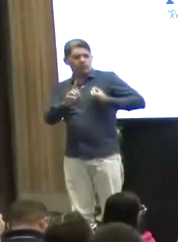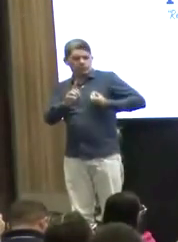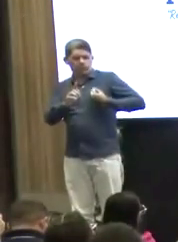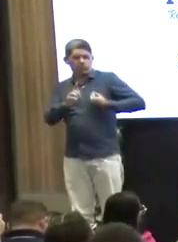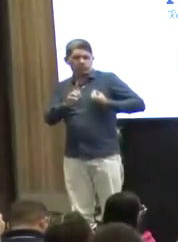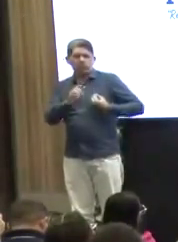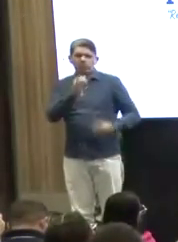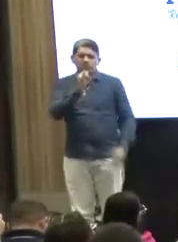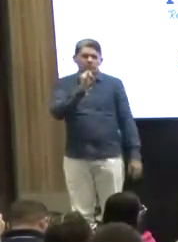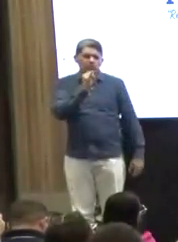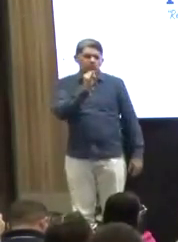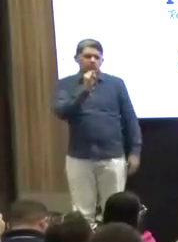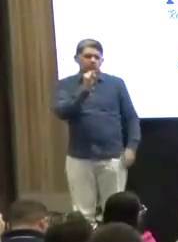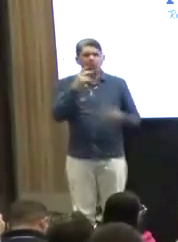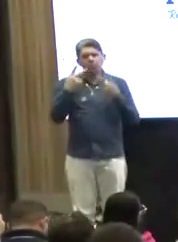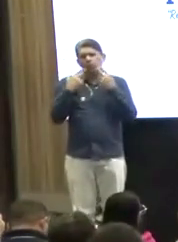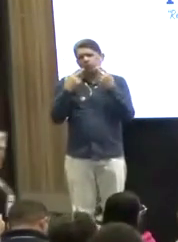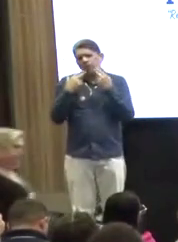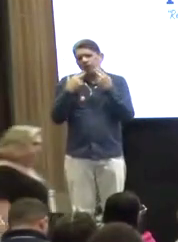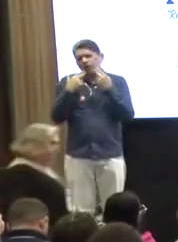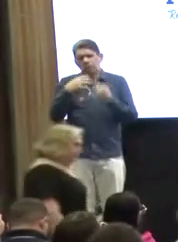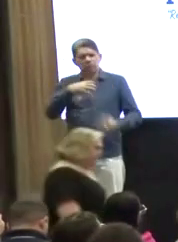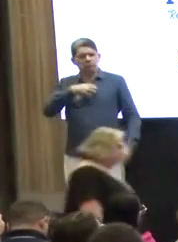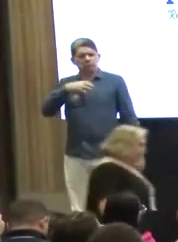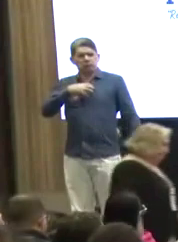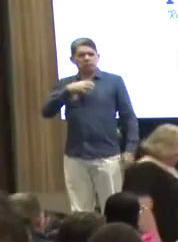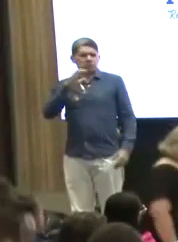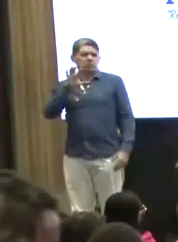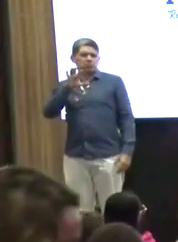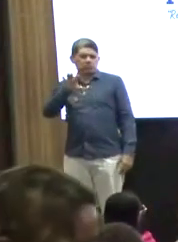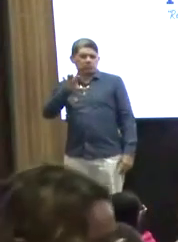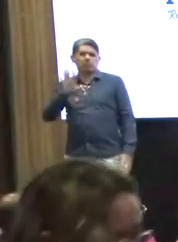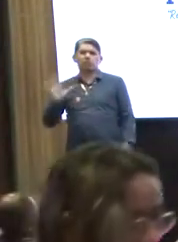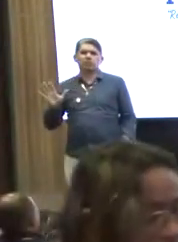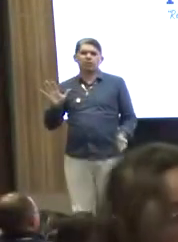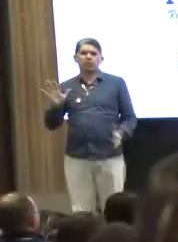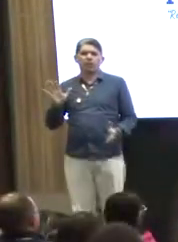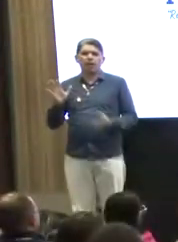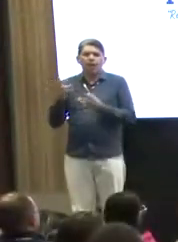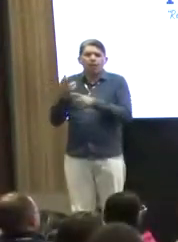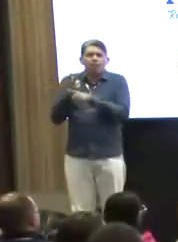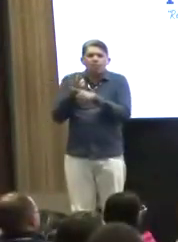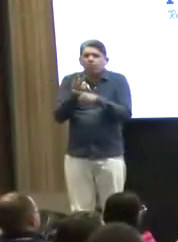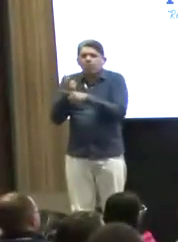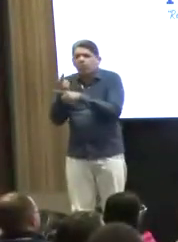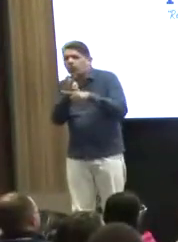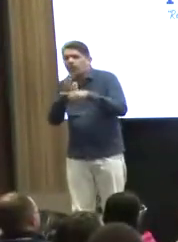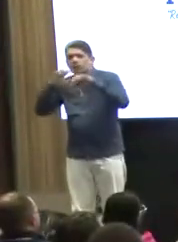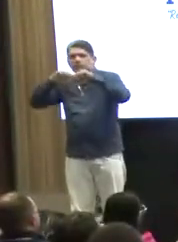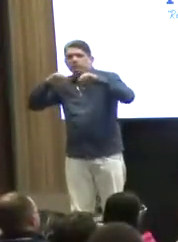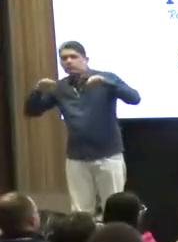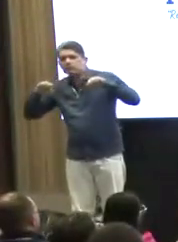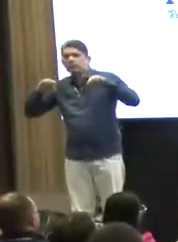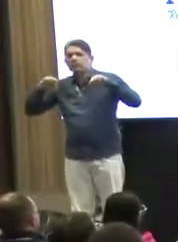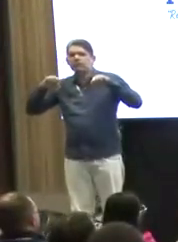é normal ser assim. Né? A gente tenta buscar uma brechinha, né? um